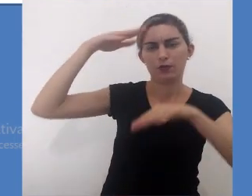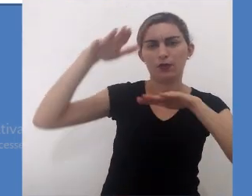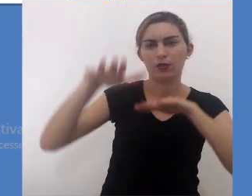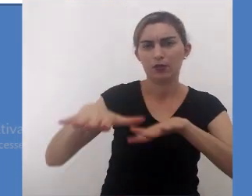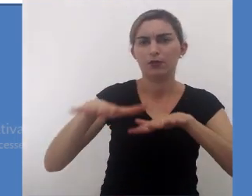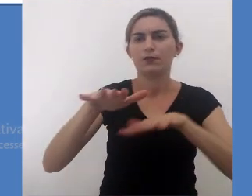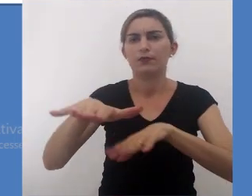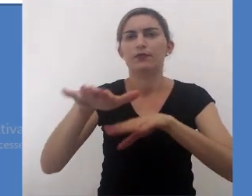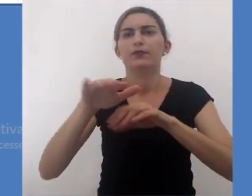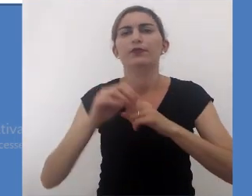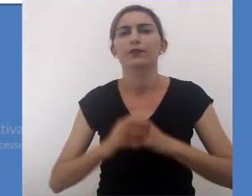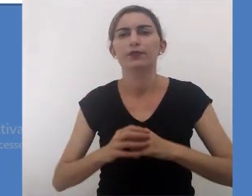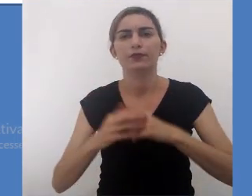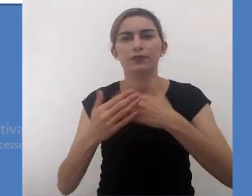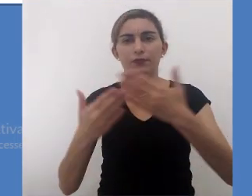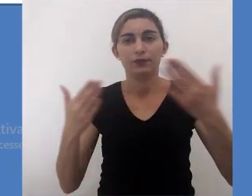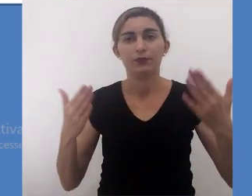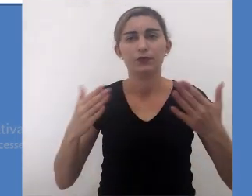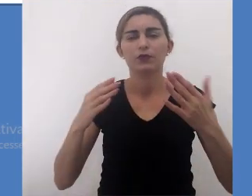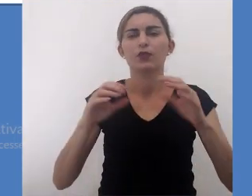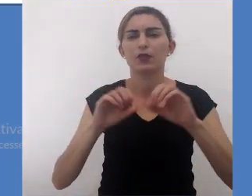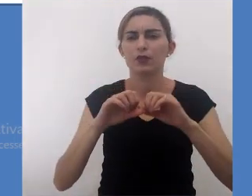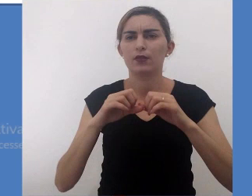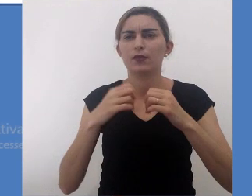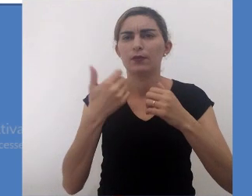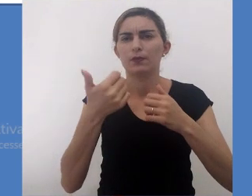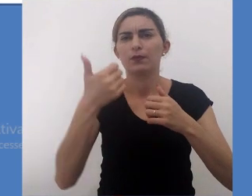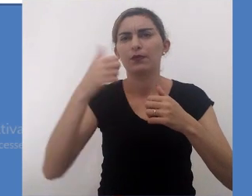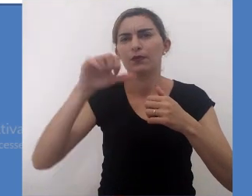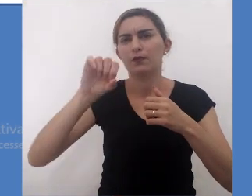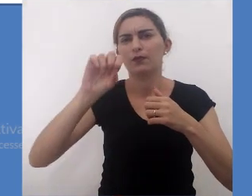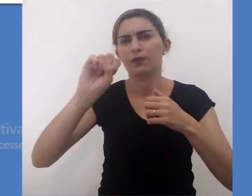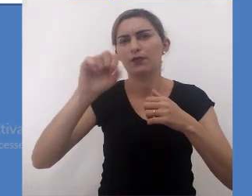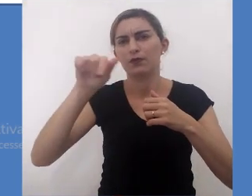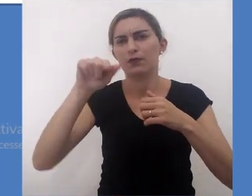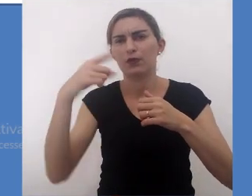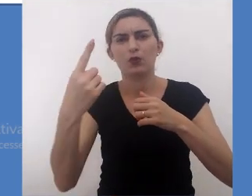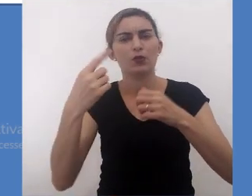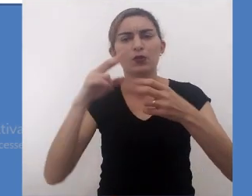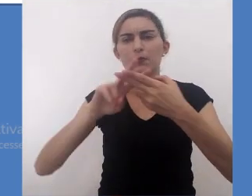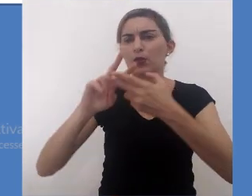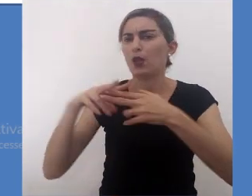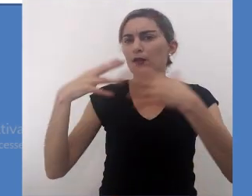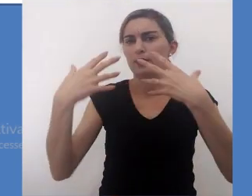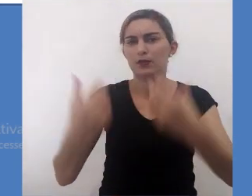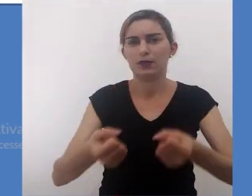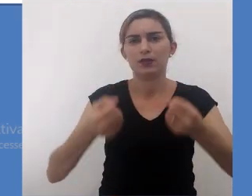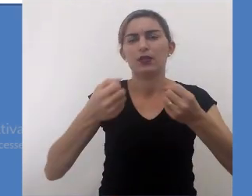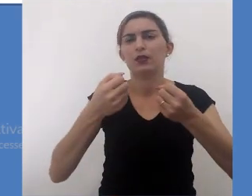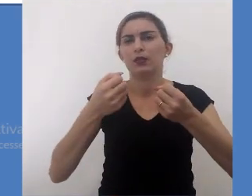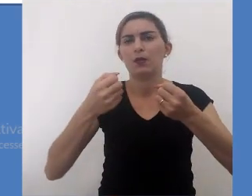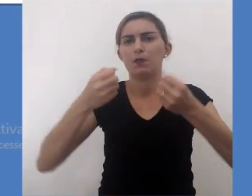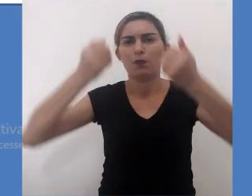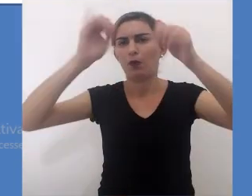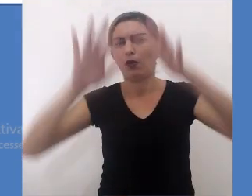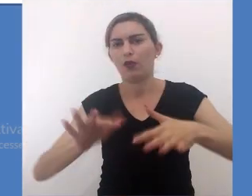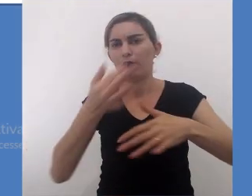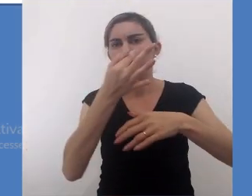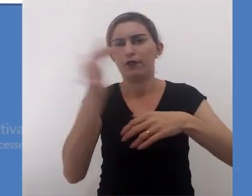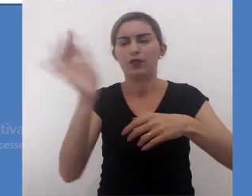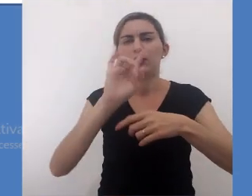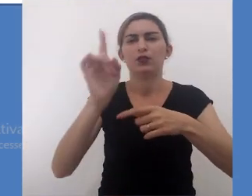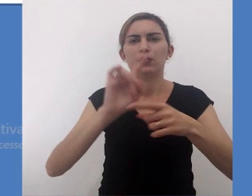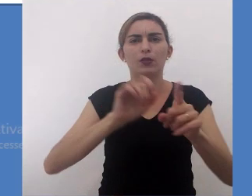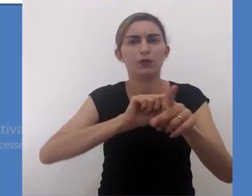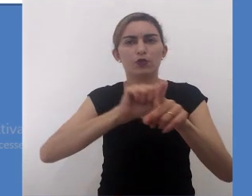Bismarck. Então, em 1871, os prisioneiros não aceitam a rendição da França e depõem o